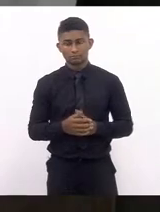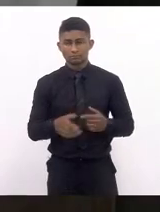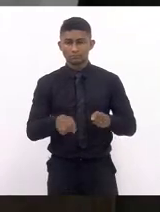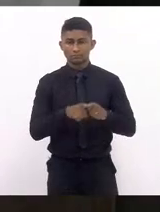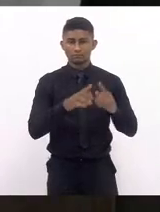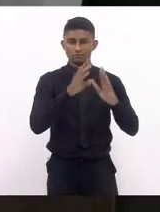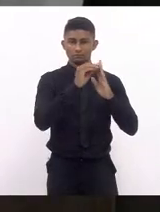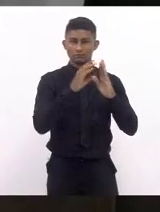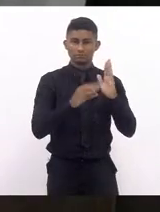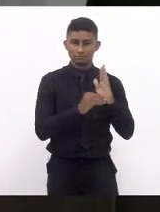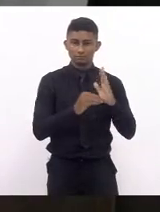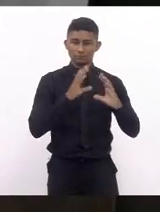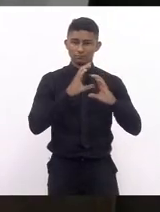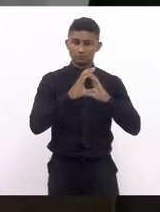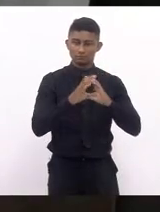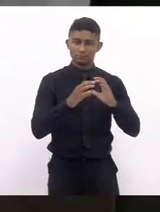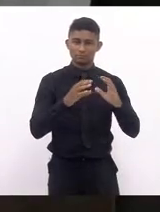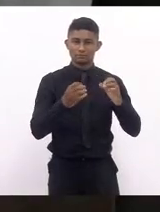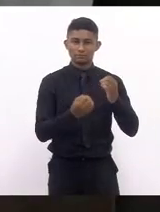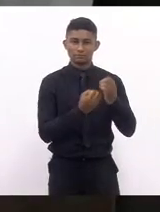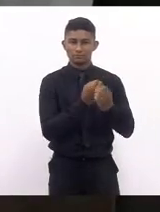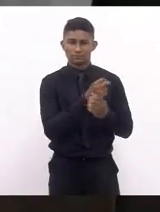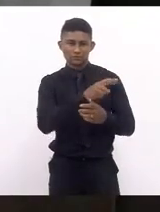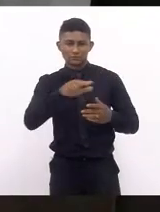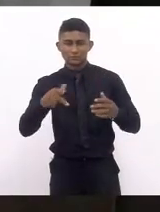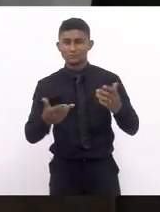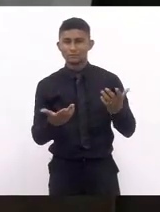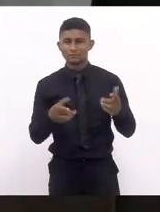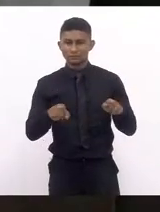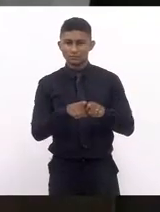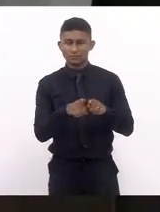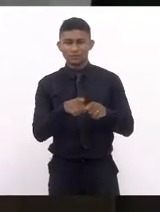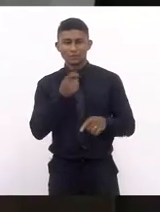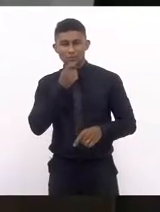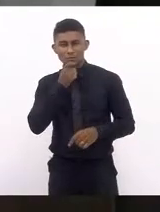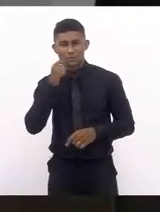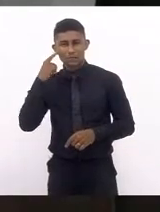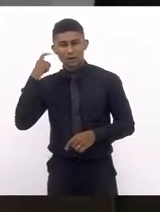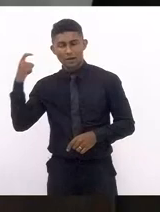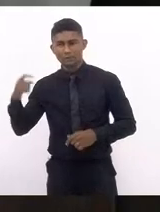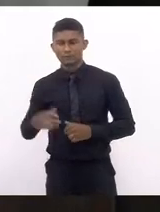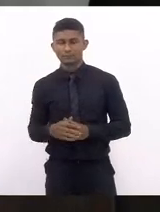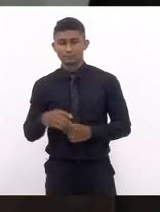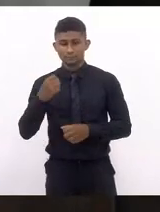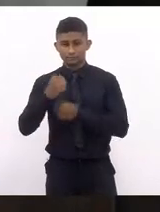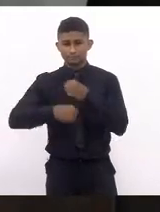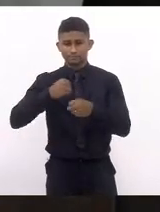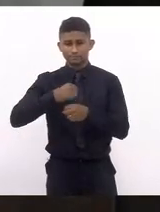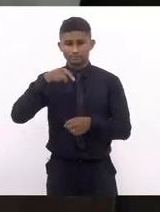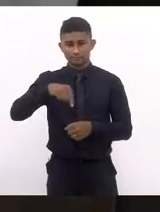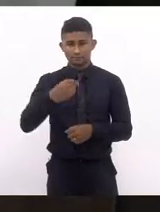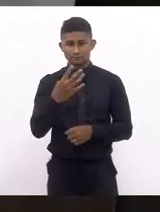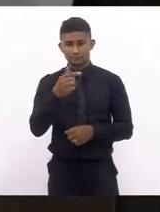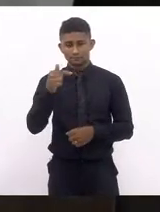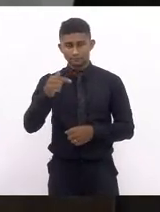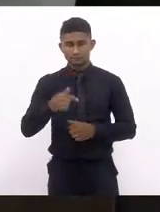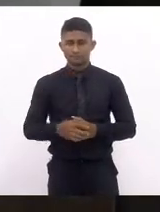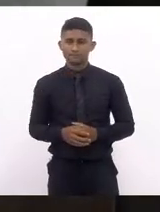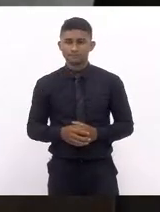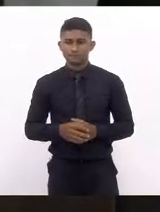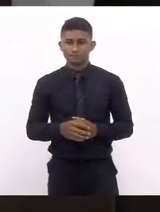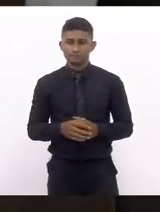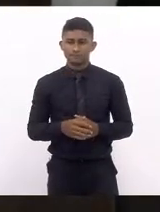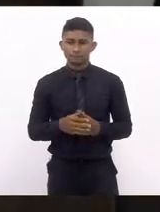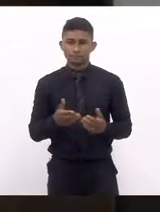conteúdos produzidos pela comunicação também foram transformados em potigás somente este ano foram 47 edições disponibilizadas